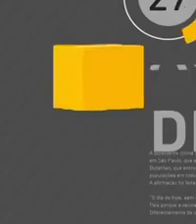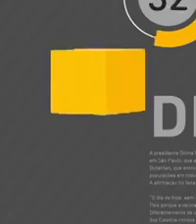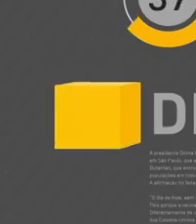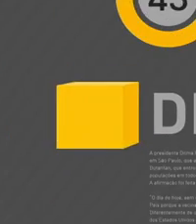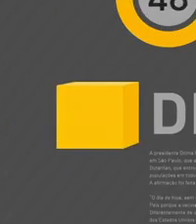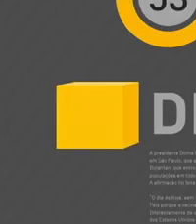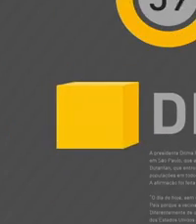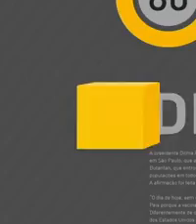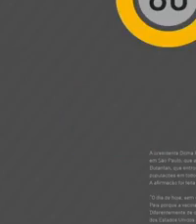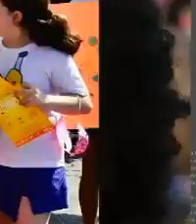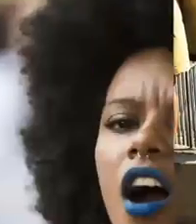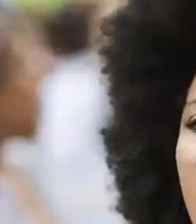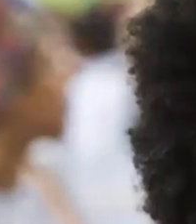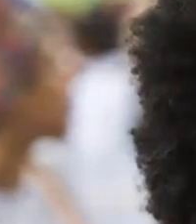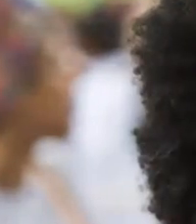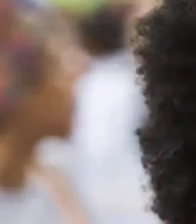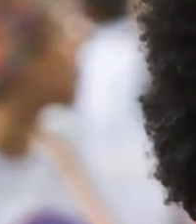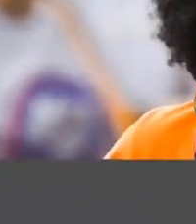Música